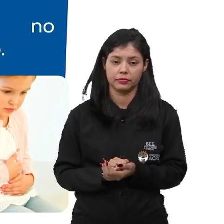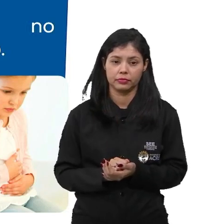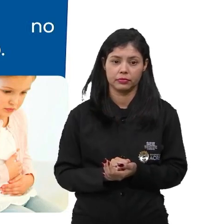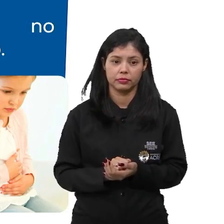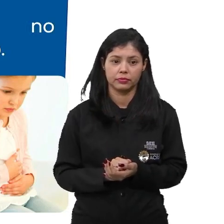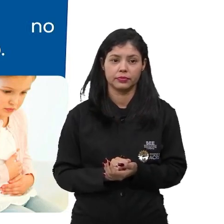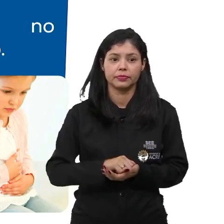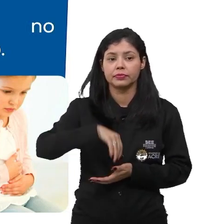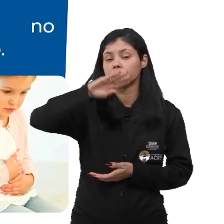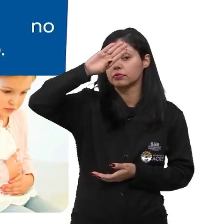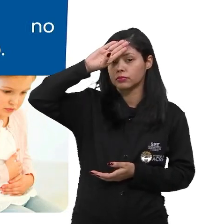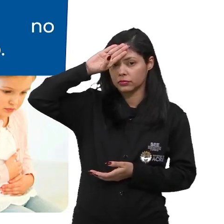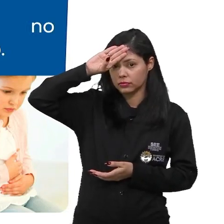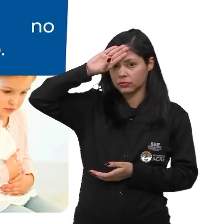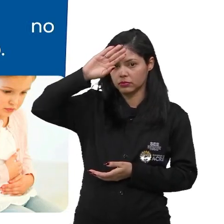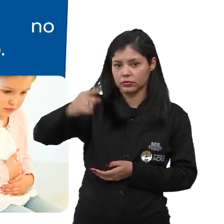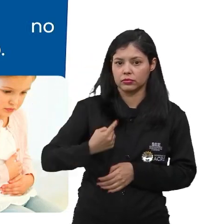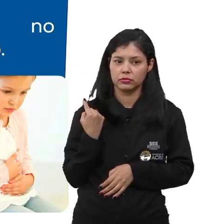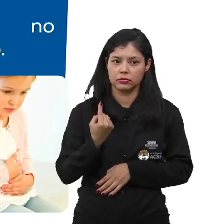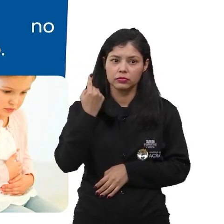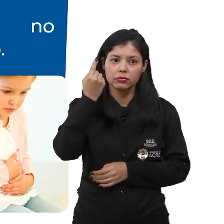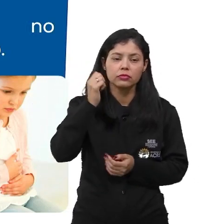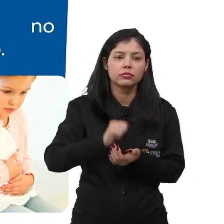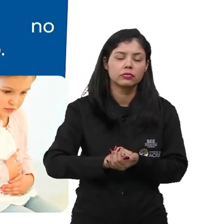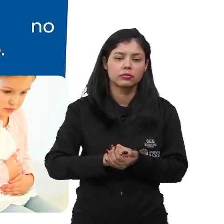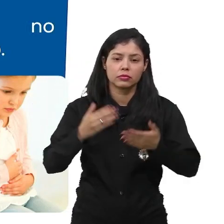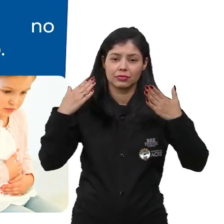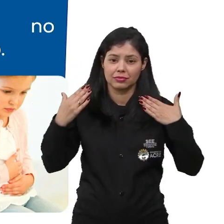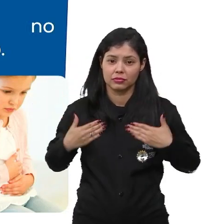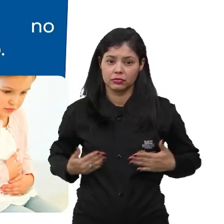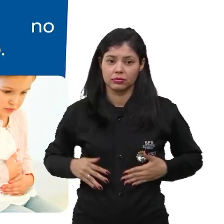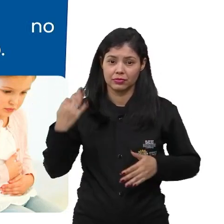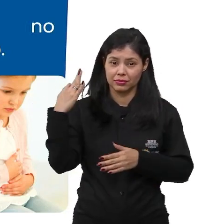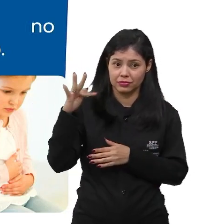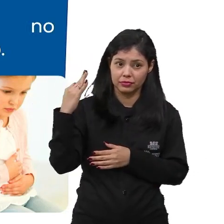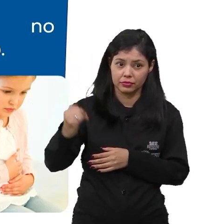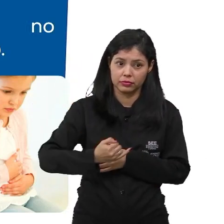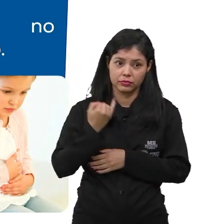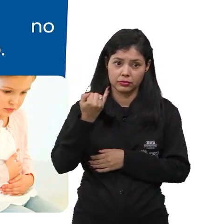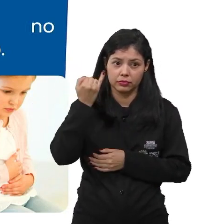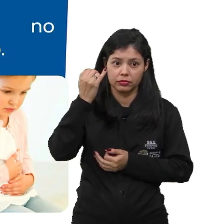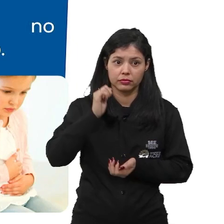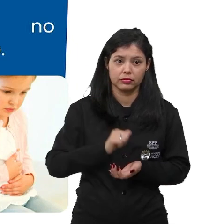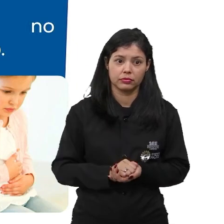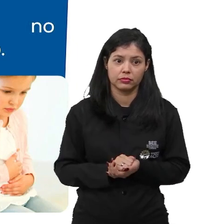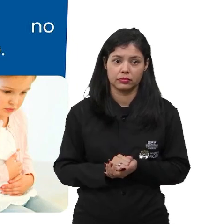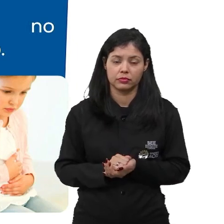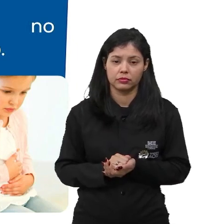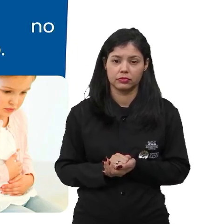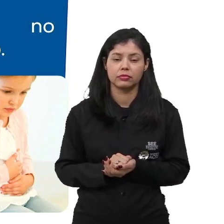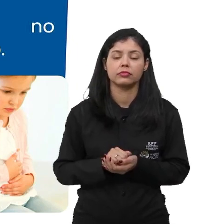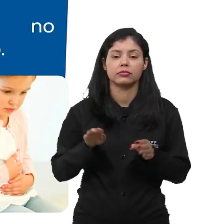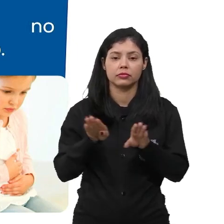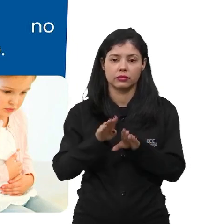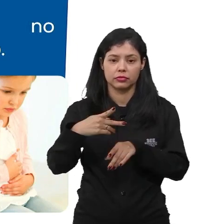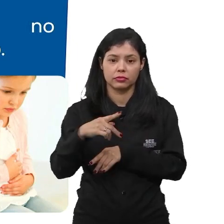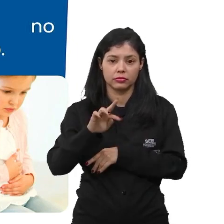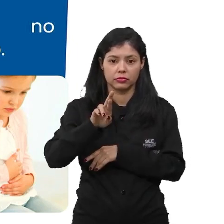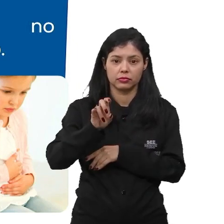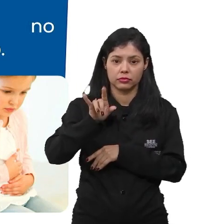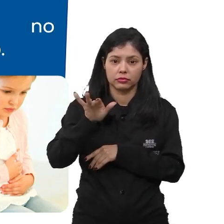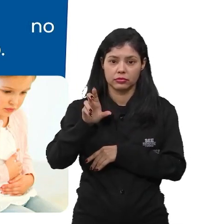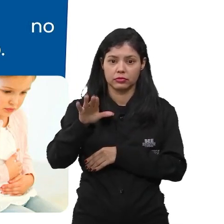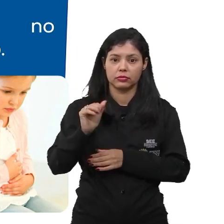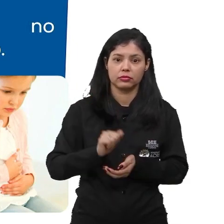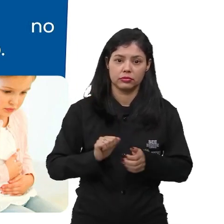principais sintomas vão ser o quê, gente? Febre alta, dores no corpo, gente, principalmente na panturrilha, né? Então, teve